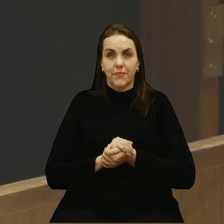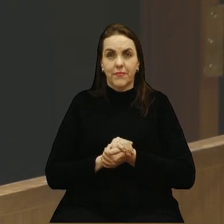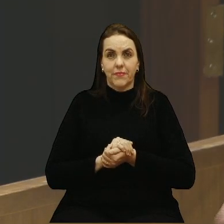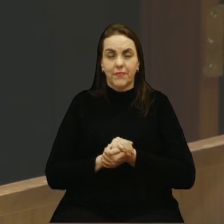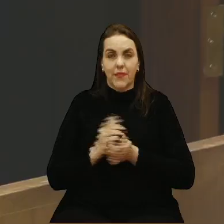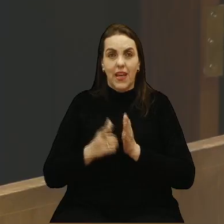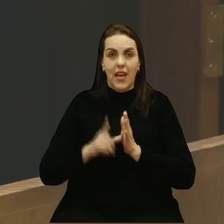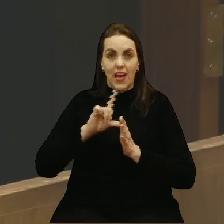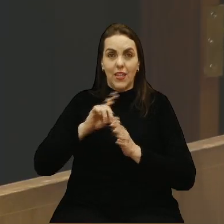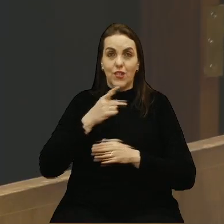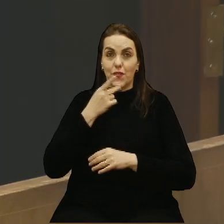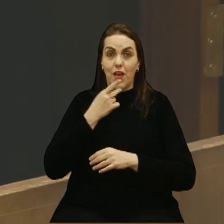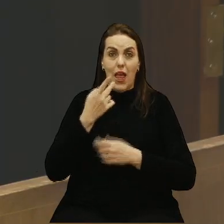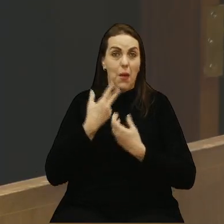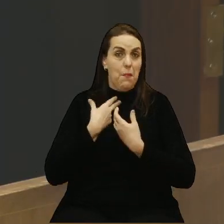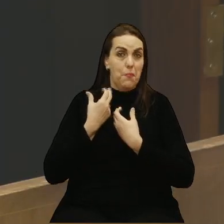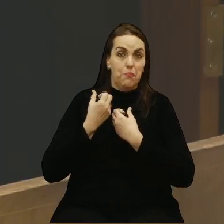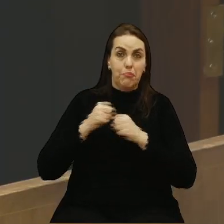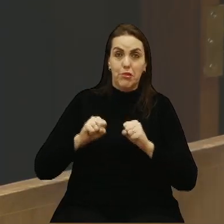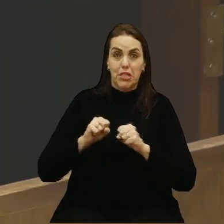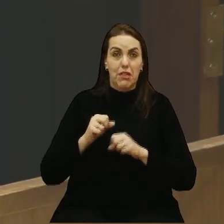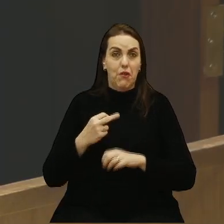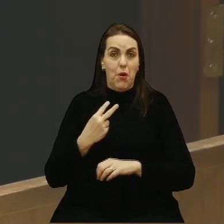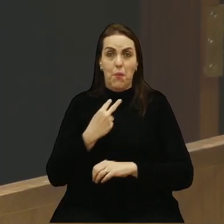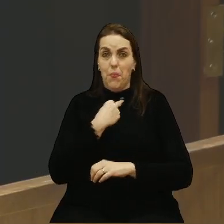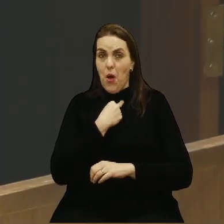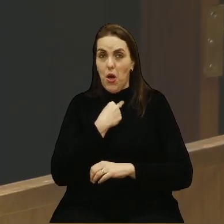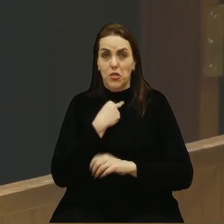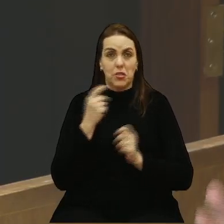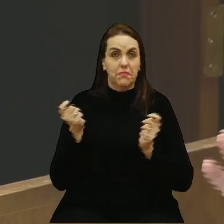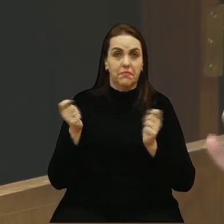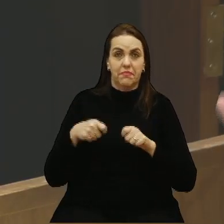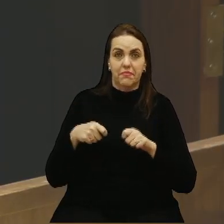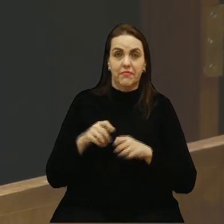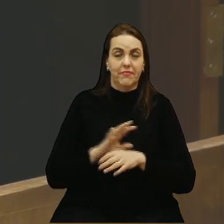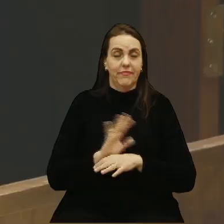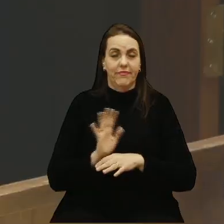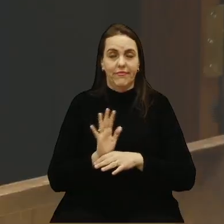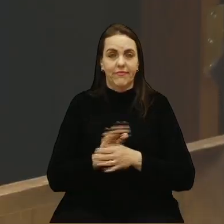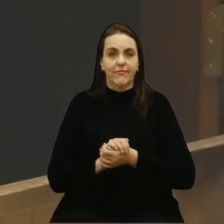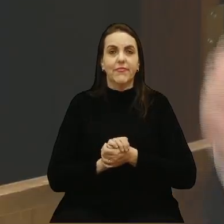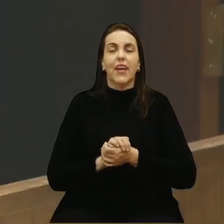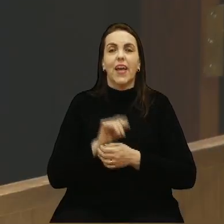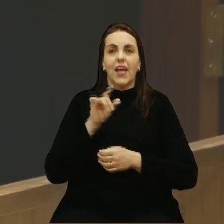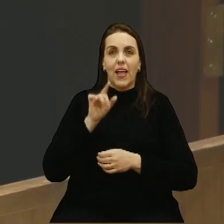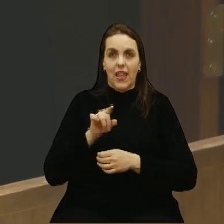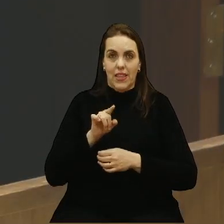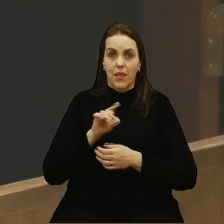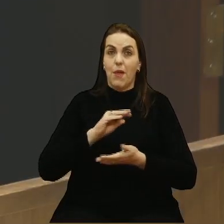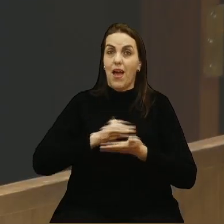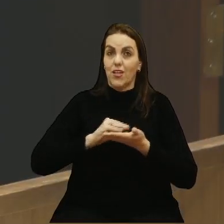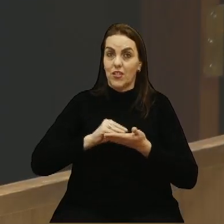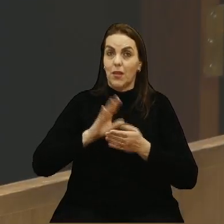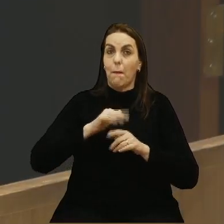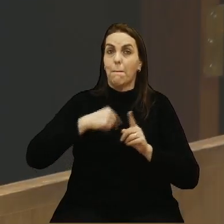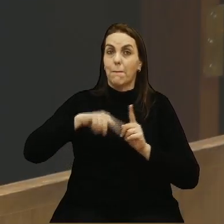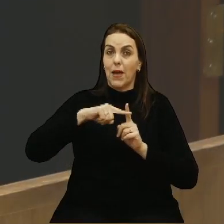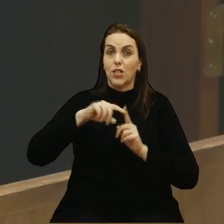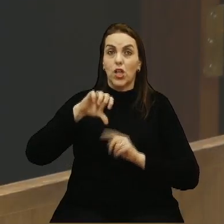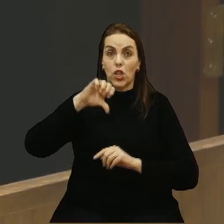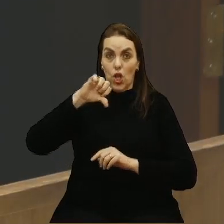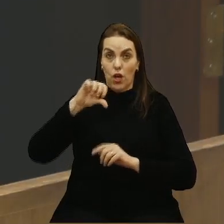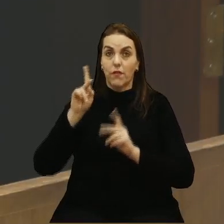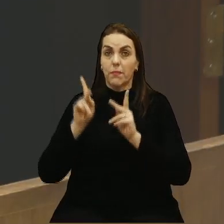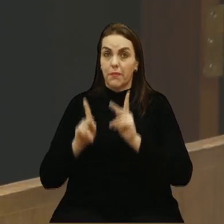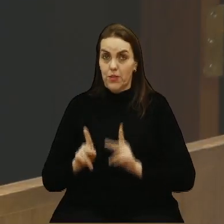Antes dele dizer que é impossível, improvável, que é ineficaz, nós temos o Agenda Mais, que tem 9 membros. Nós temos o Alô